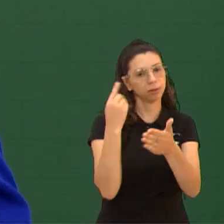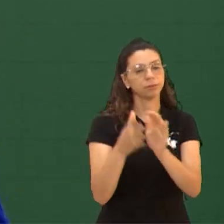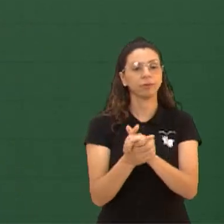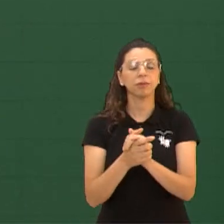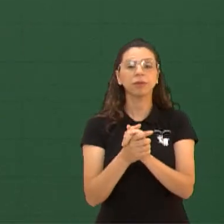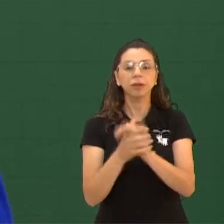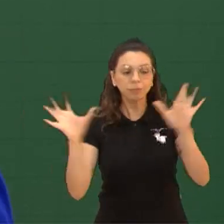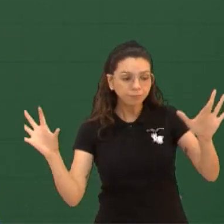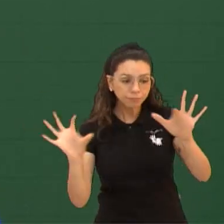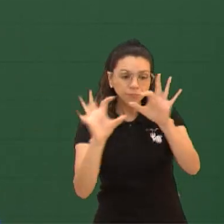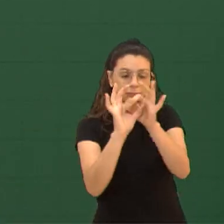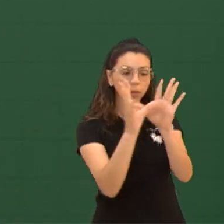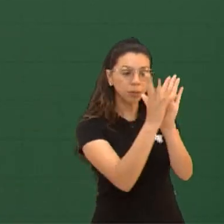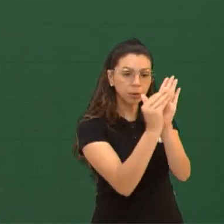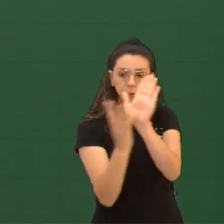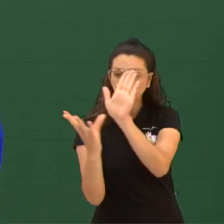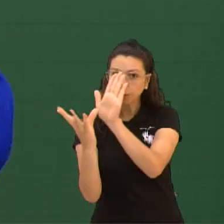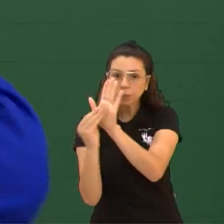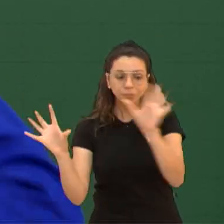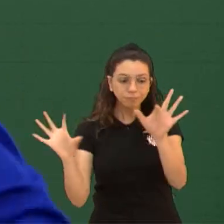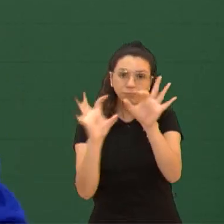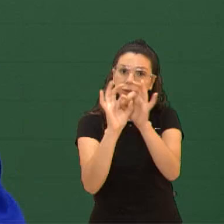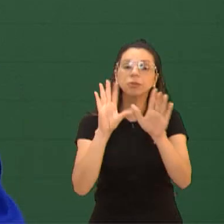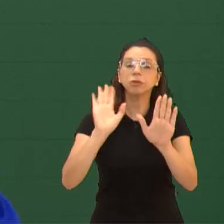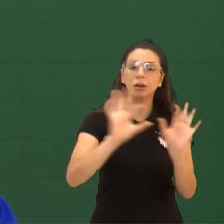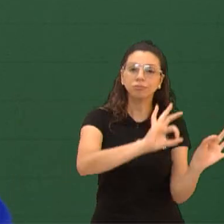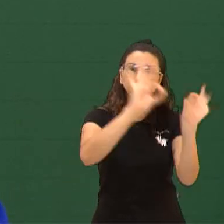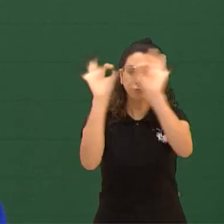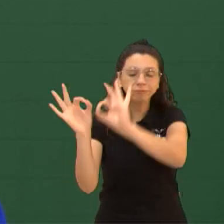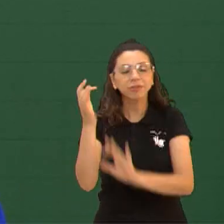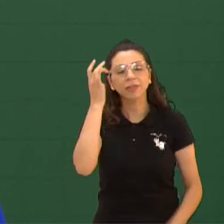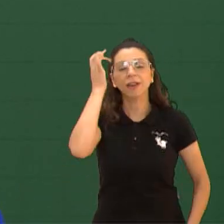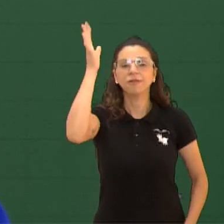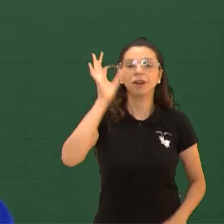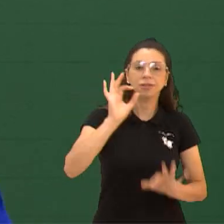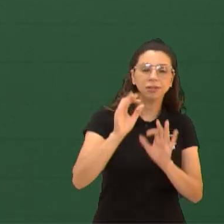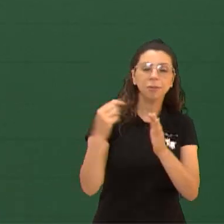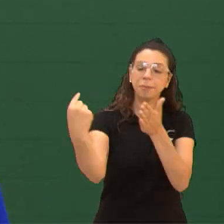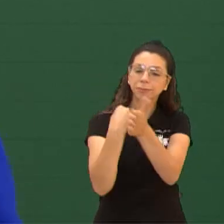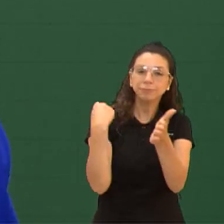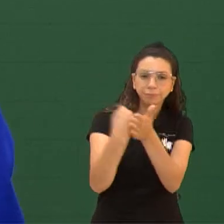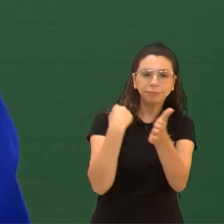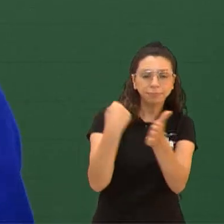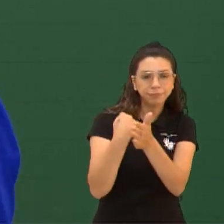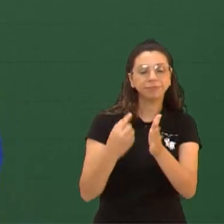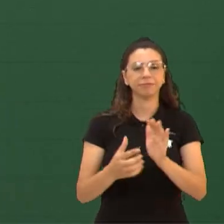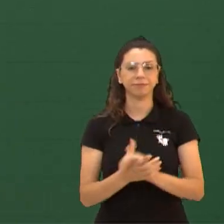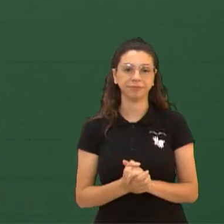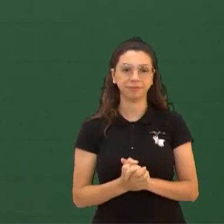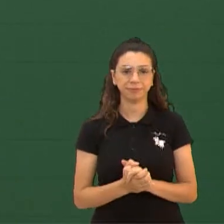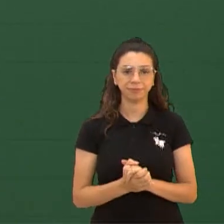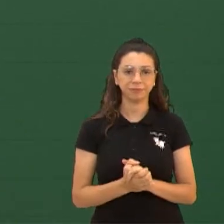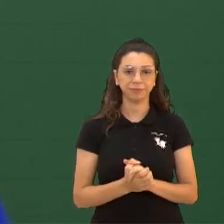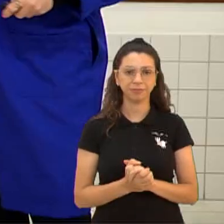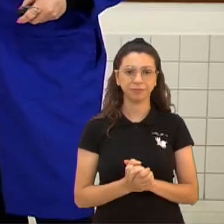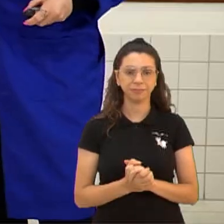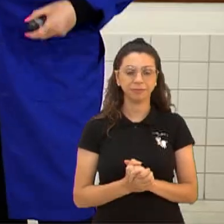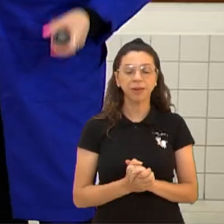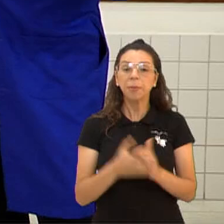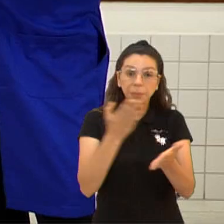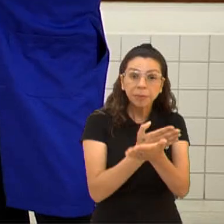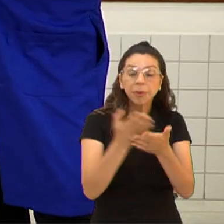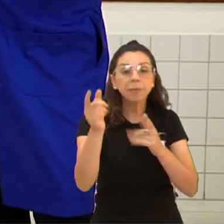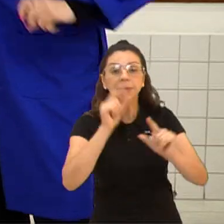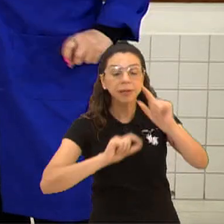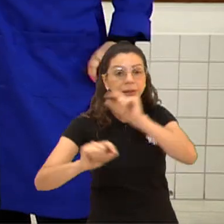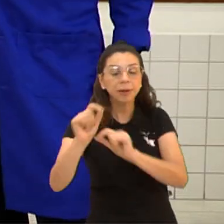dois conteúdos que vocês já assistiram, e aí também vai ficar fácil para vocês elaborarem perguntinhas e mandarem para nós. Então, para a gente